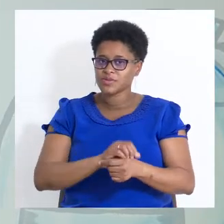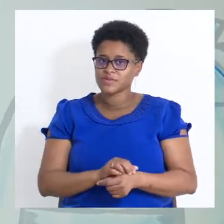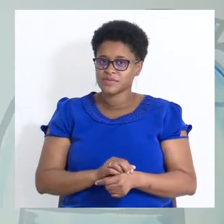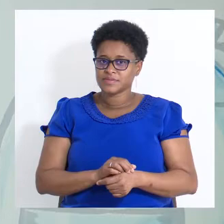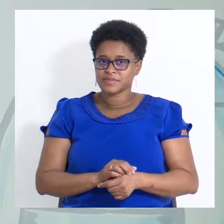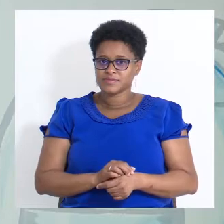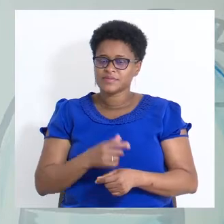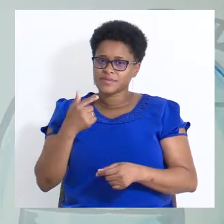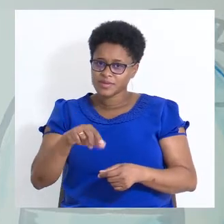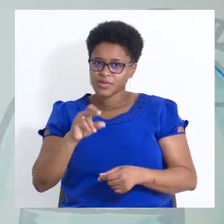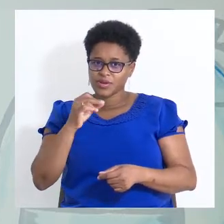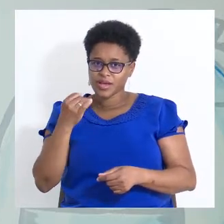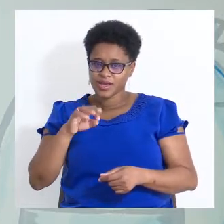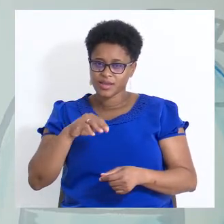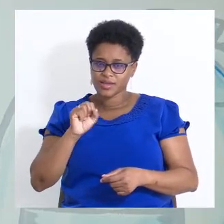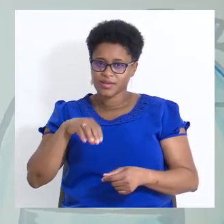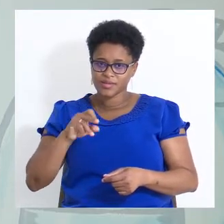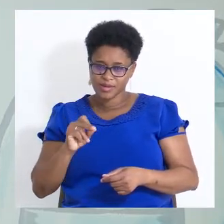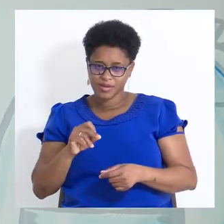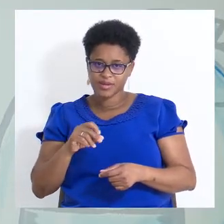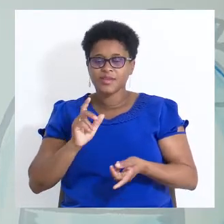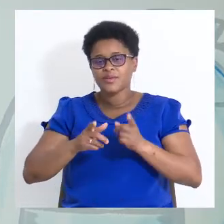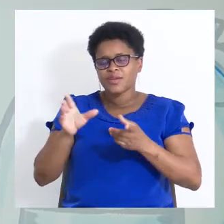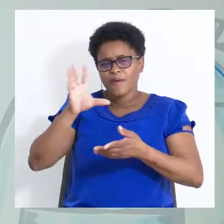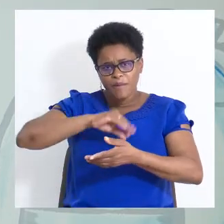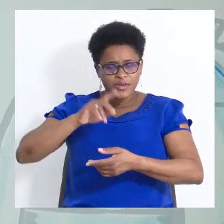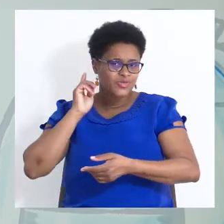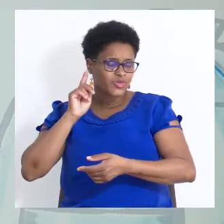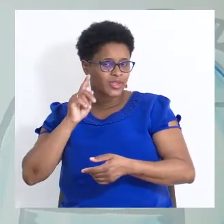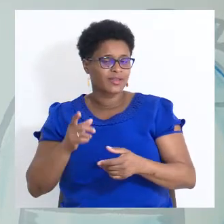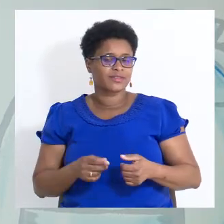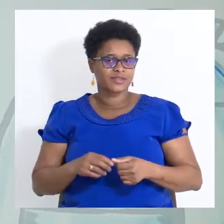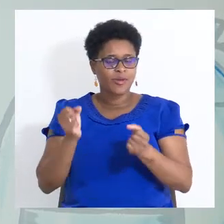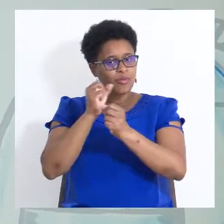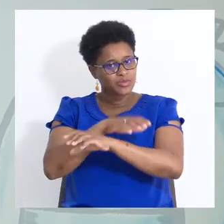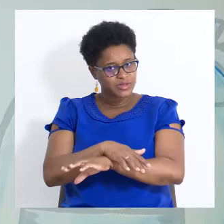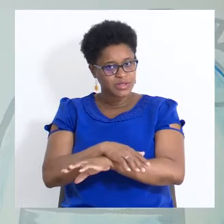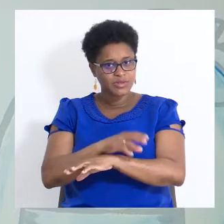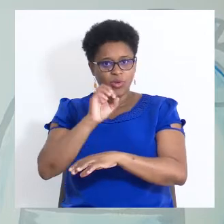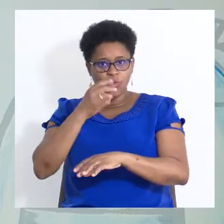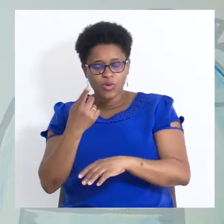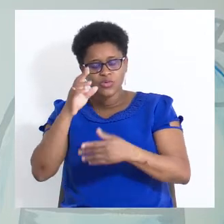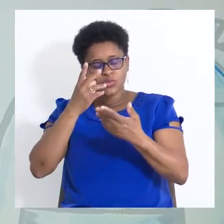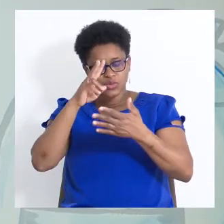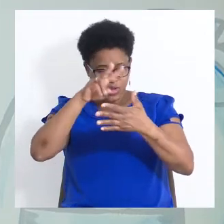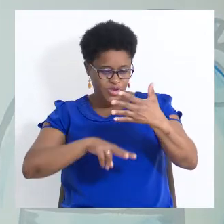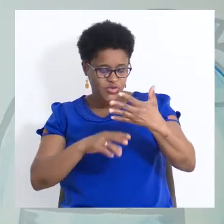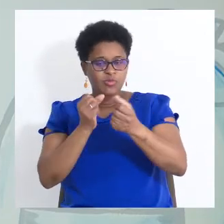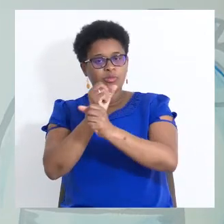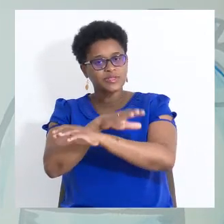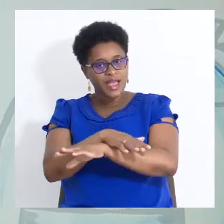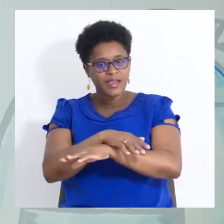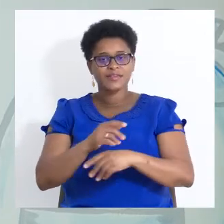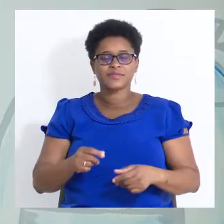características. Tem um Heidman, que é aquilo que é mais importante da publicidade ou do texto